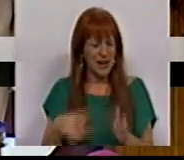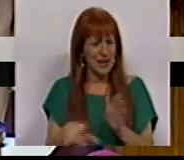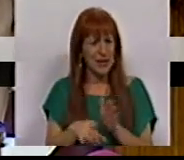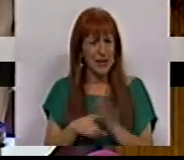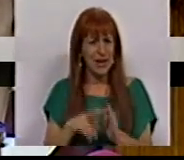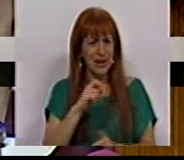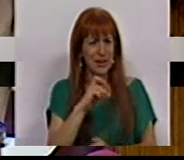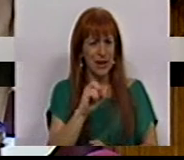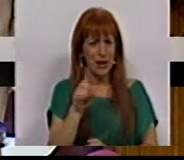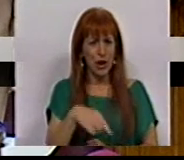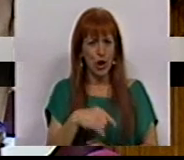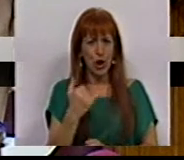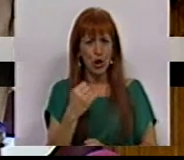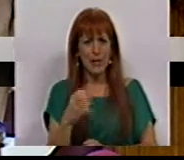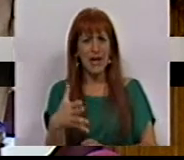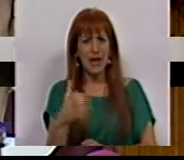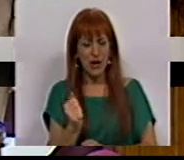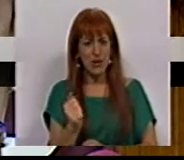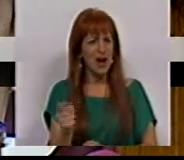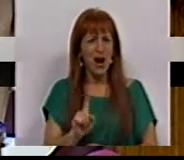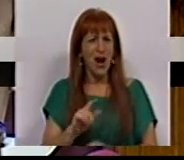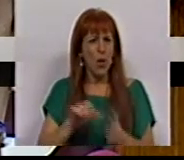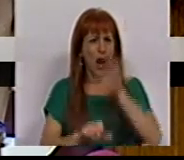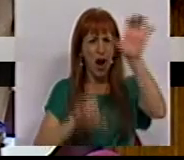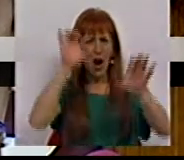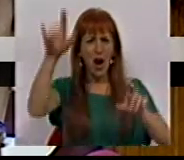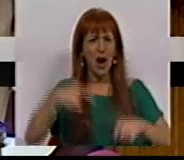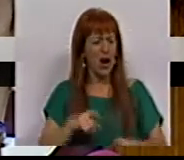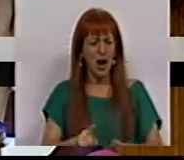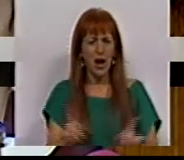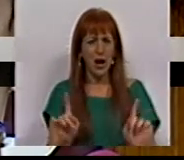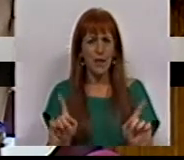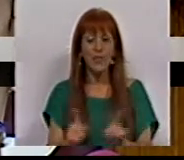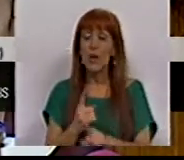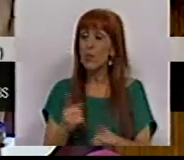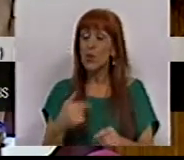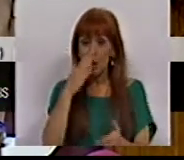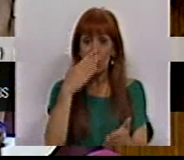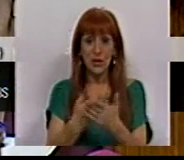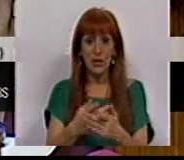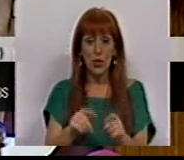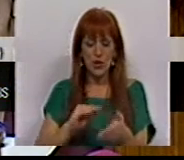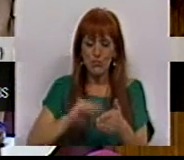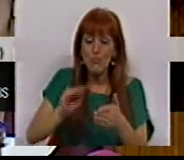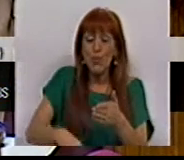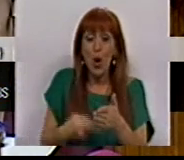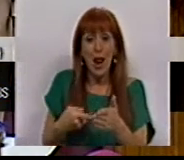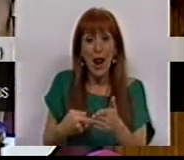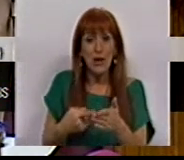Decreto-Lei 30/2015. Não é de descentralização que se trata, porque estamos perante uma